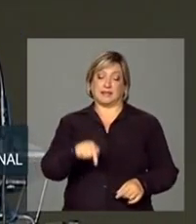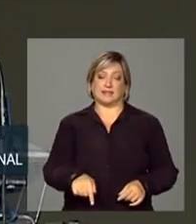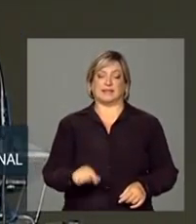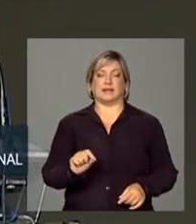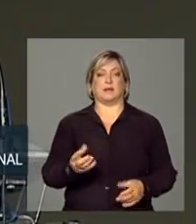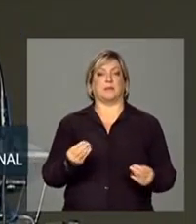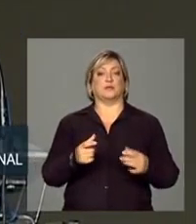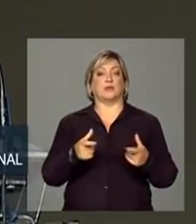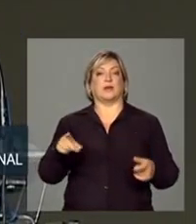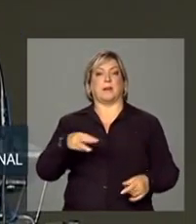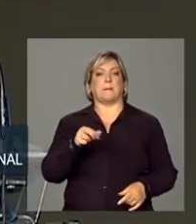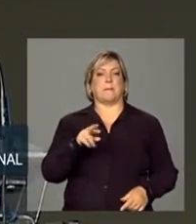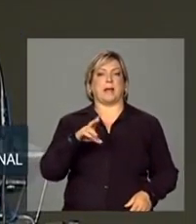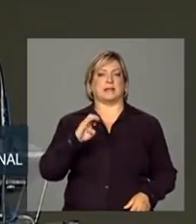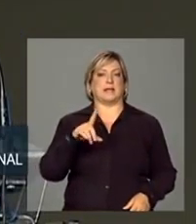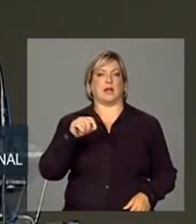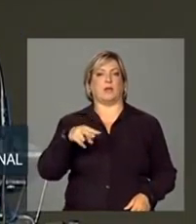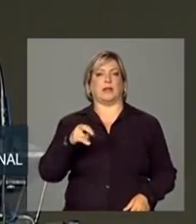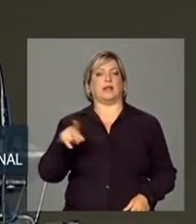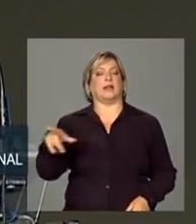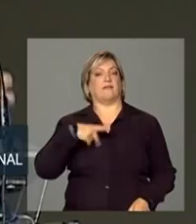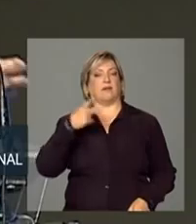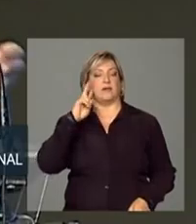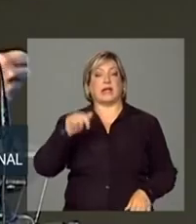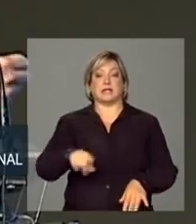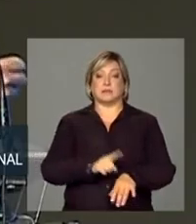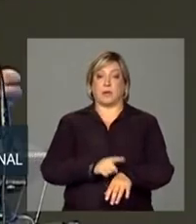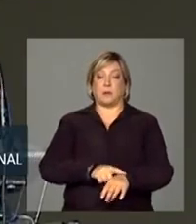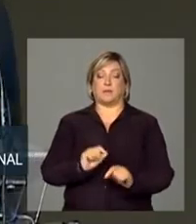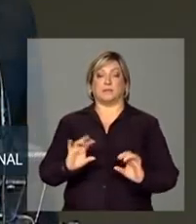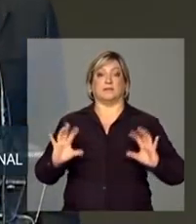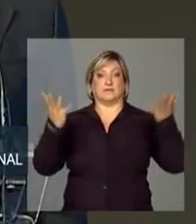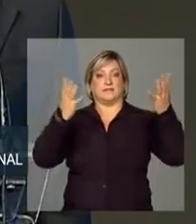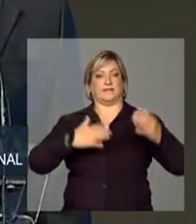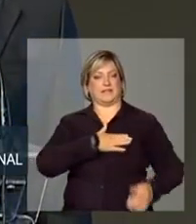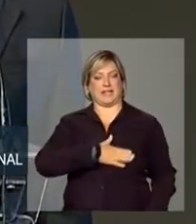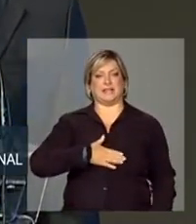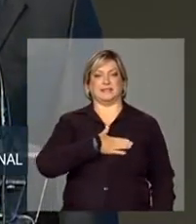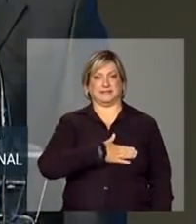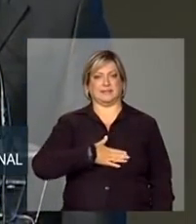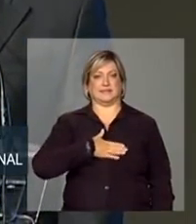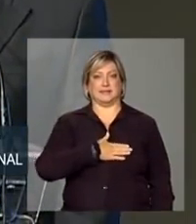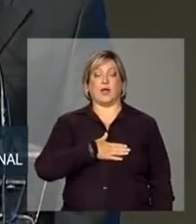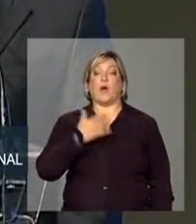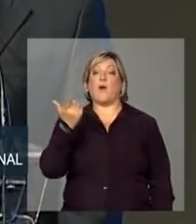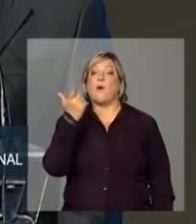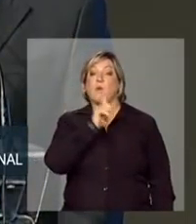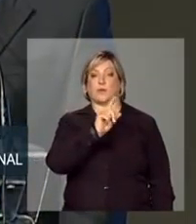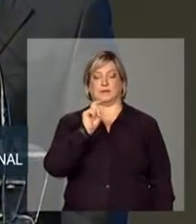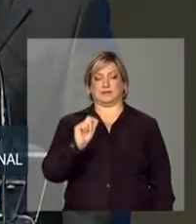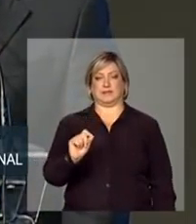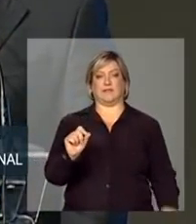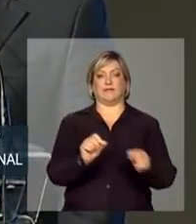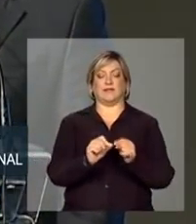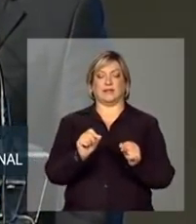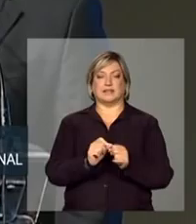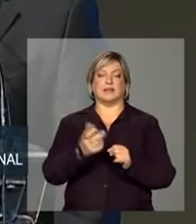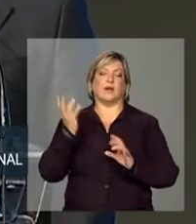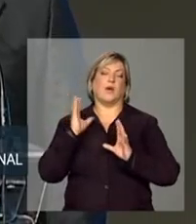sabem que é importante o Brasil crescer, mas é importante o Brasil incluir como está